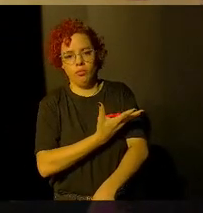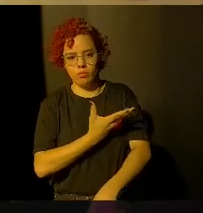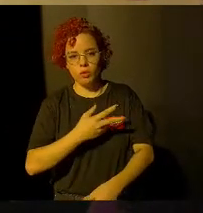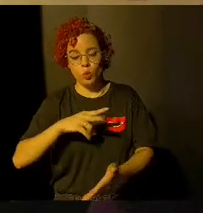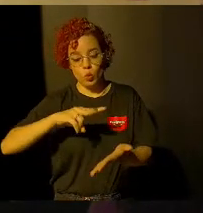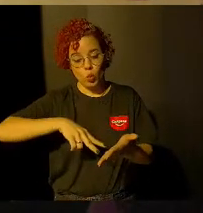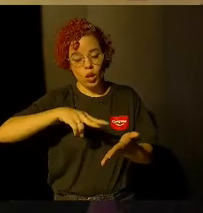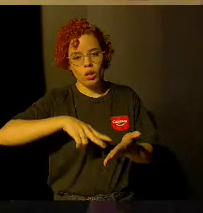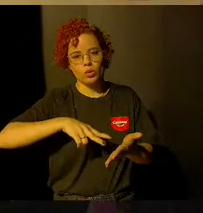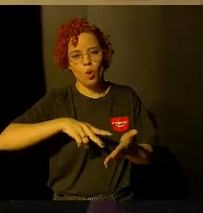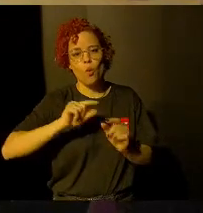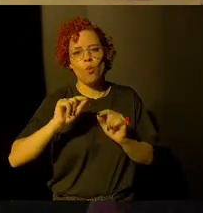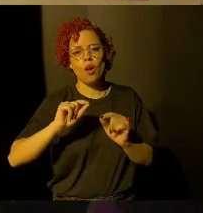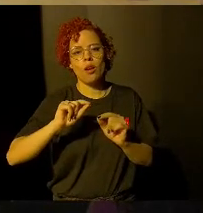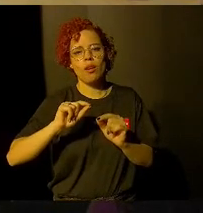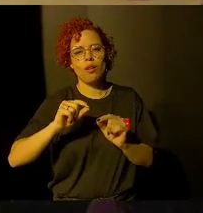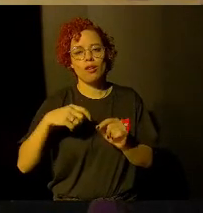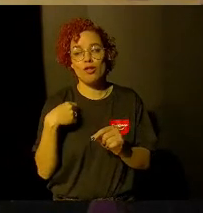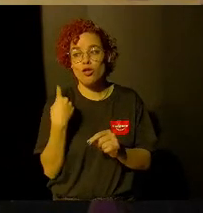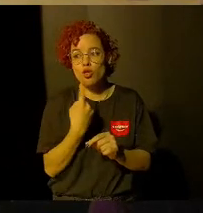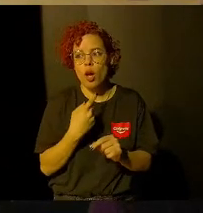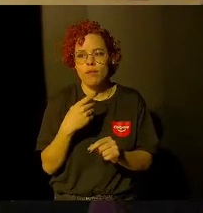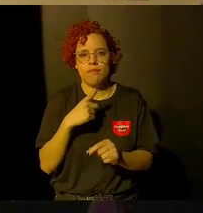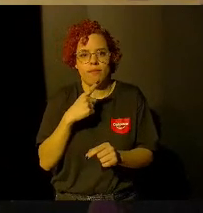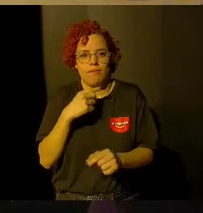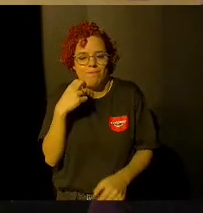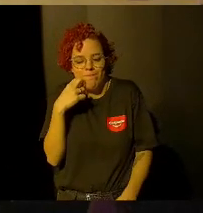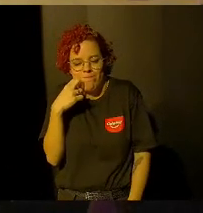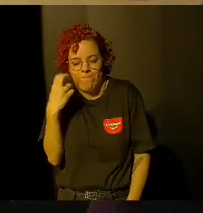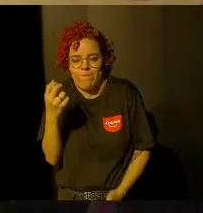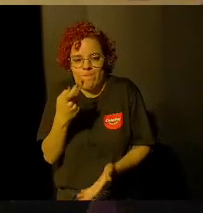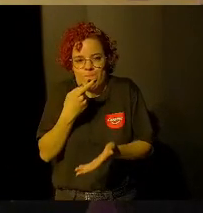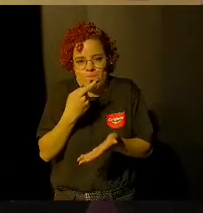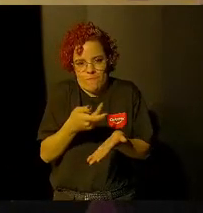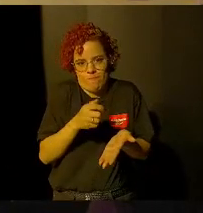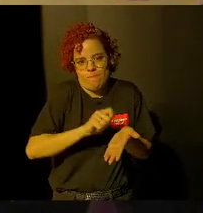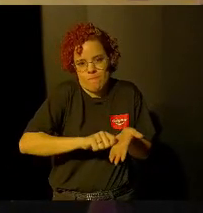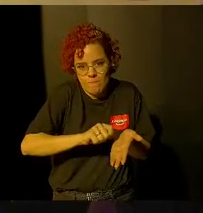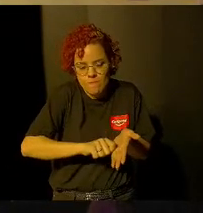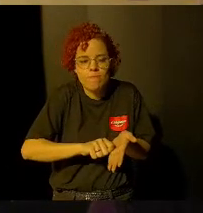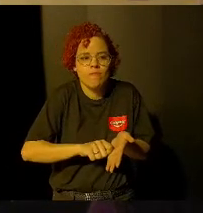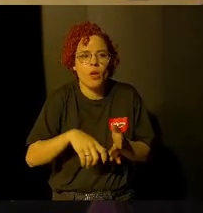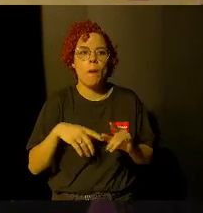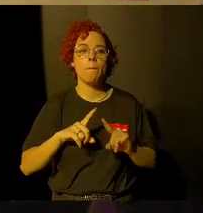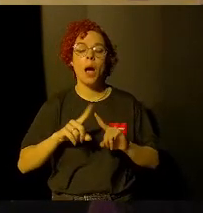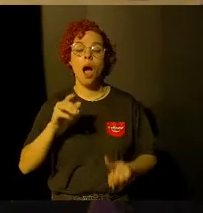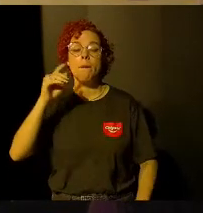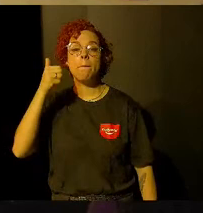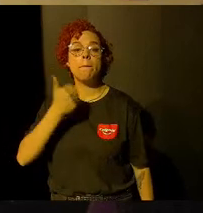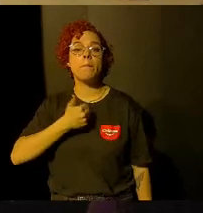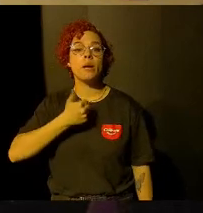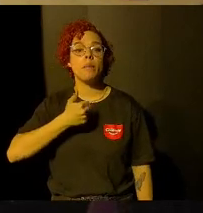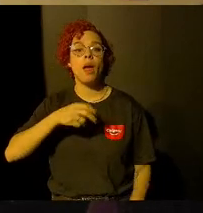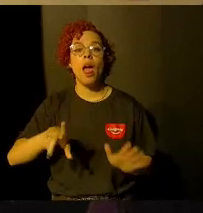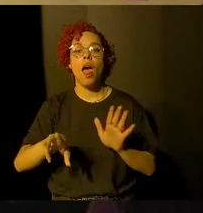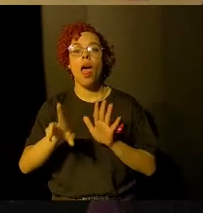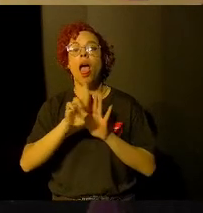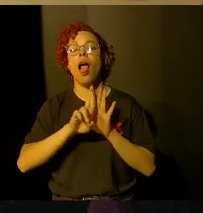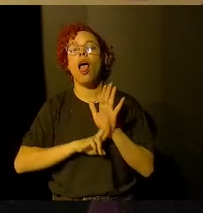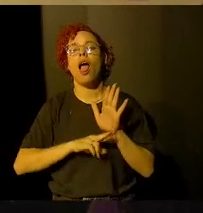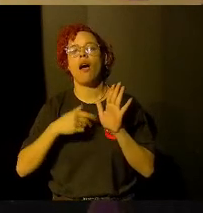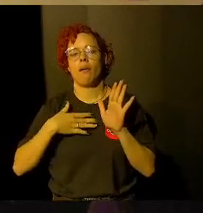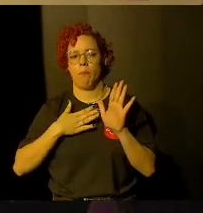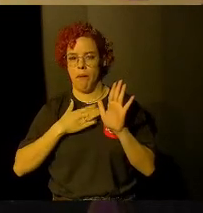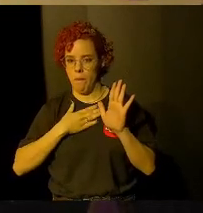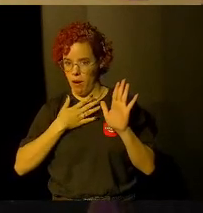temos vergonha de dizer mas que toda a gente sente ou já passou não é portanto a primeira a primeira regra para